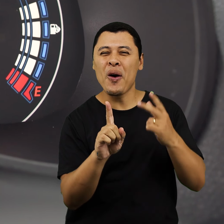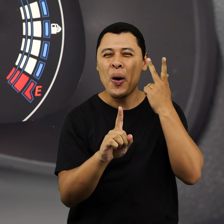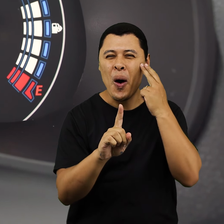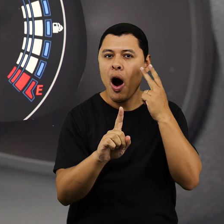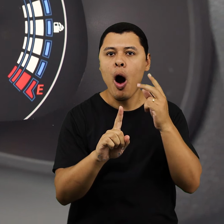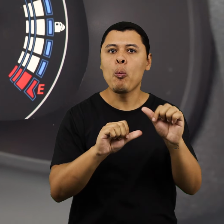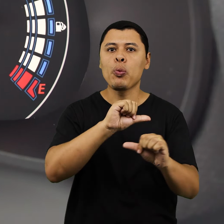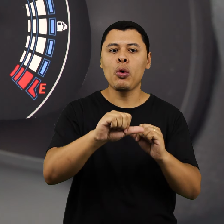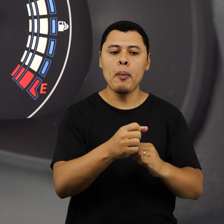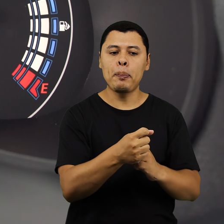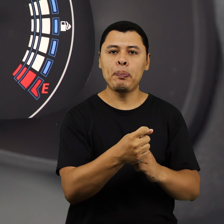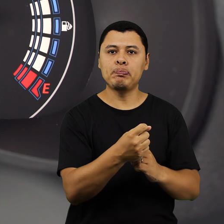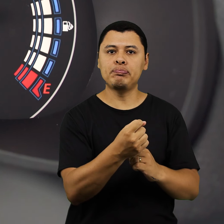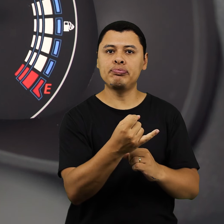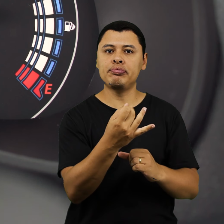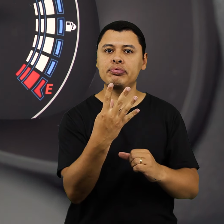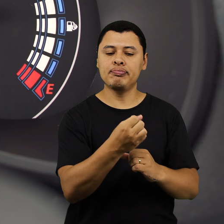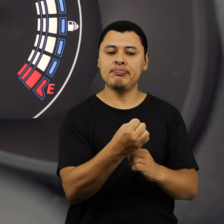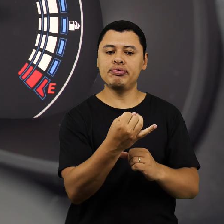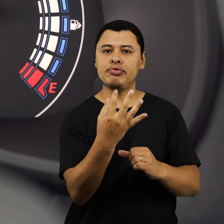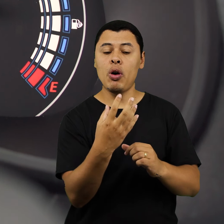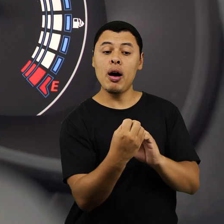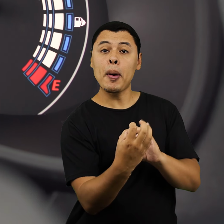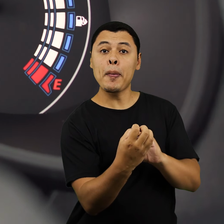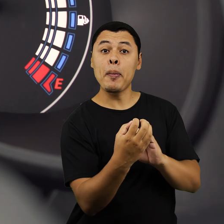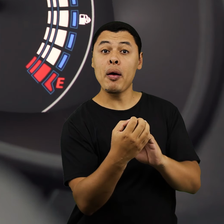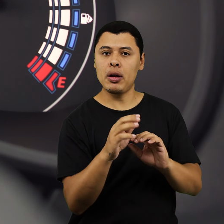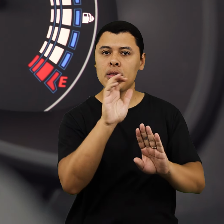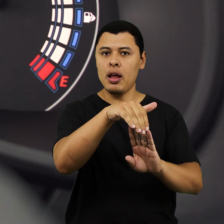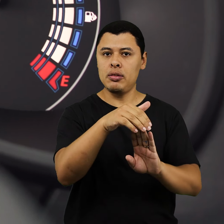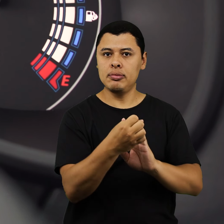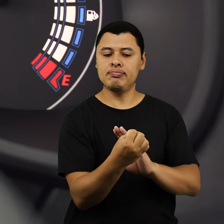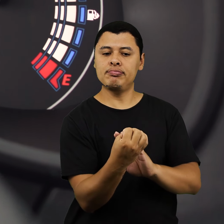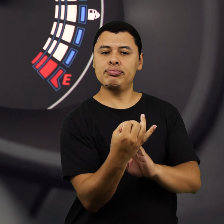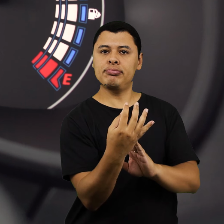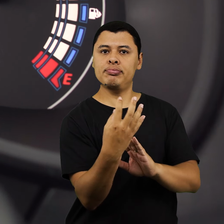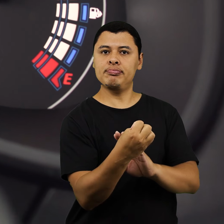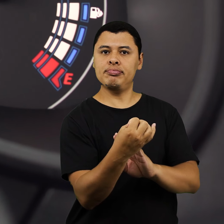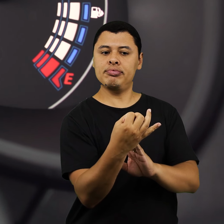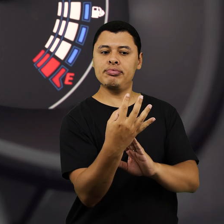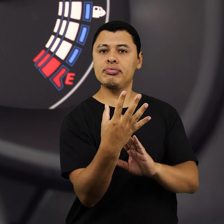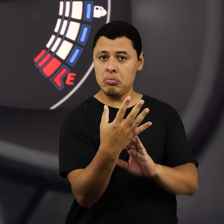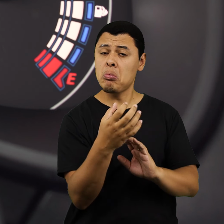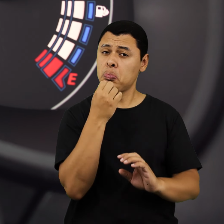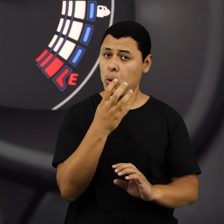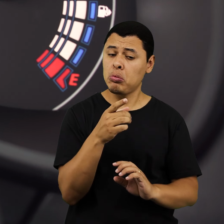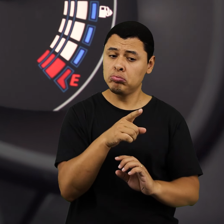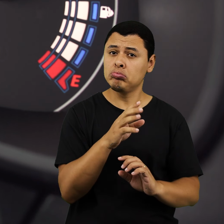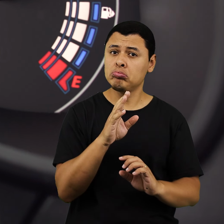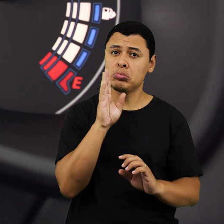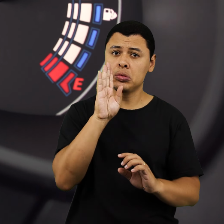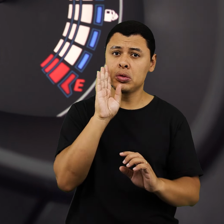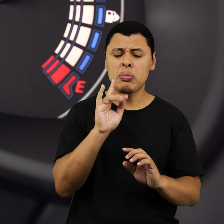não é uma tela digital de TFT. A gente tem iluminações de LED substituindo os ponteiros, então é uma solução inteligente, mas ela é